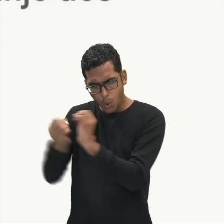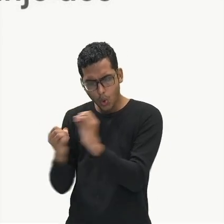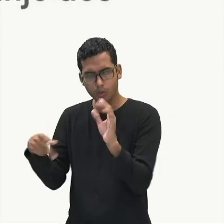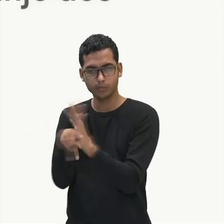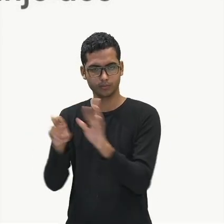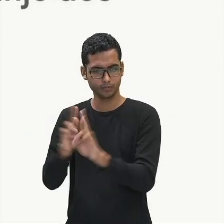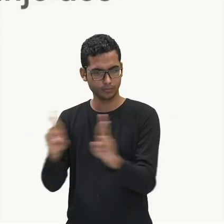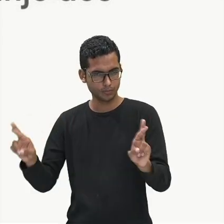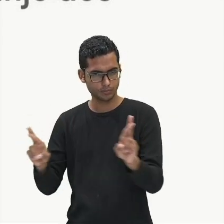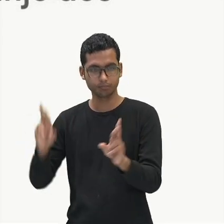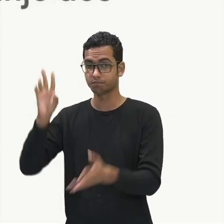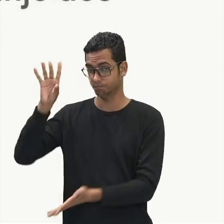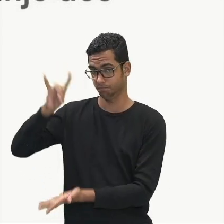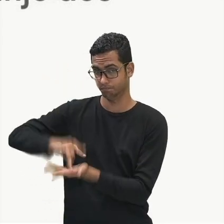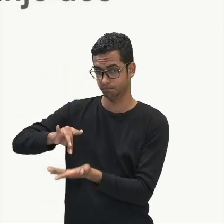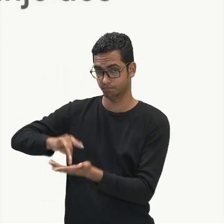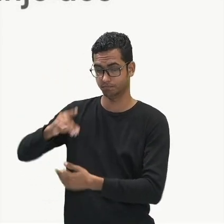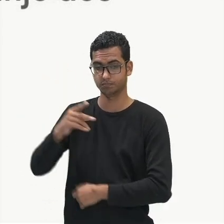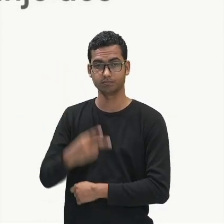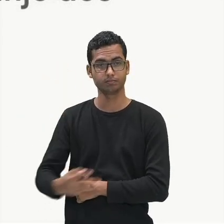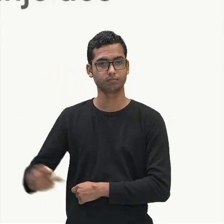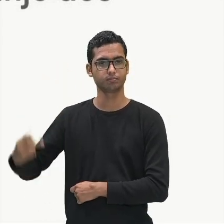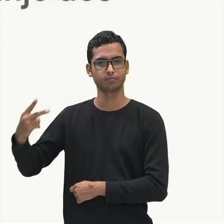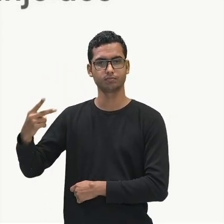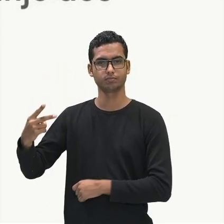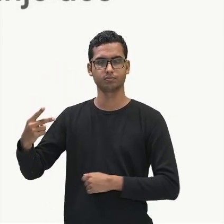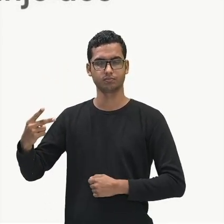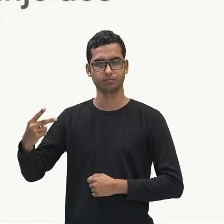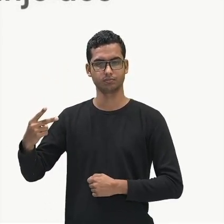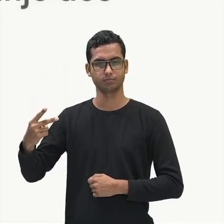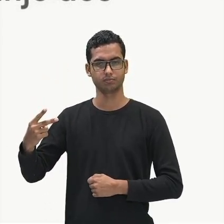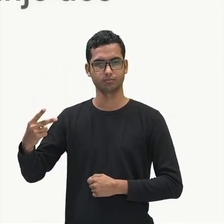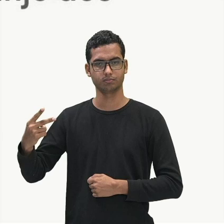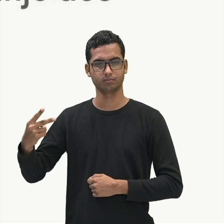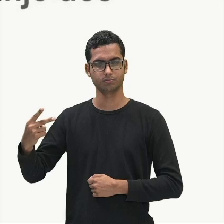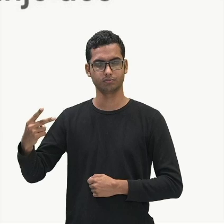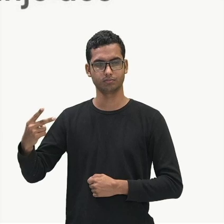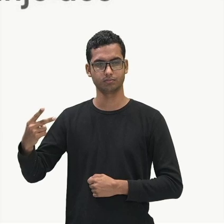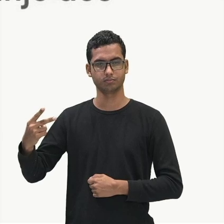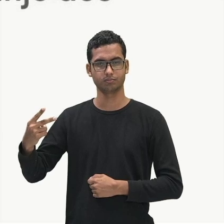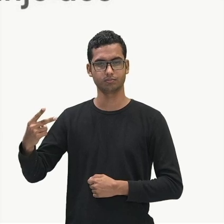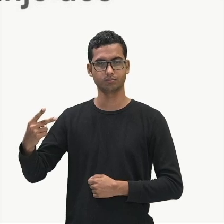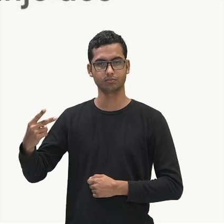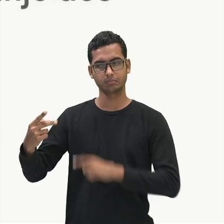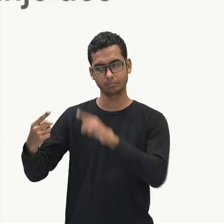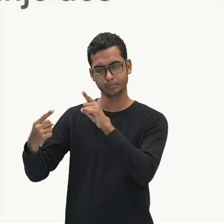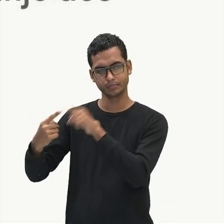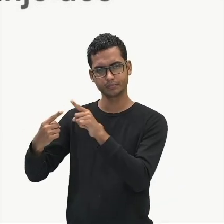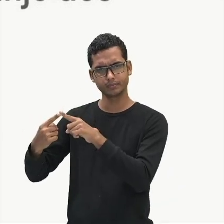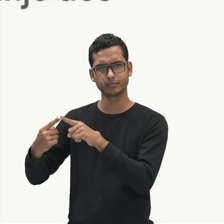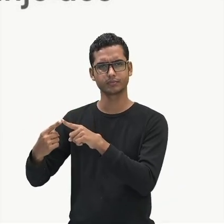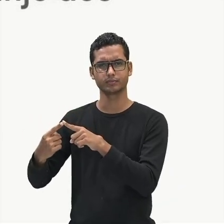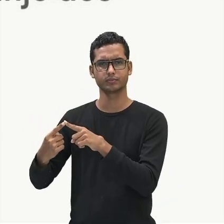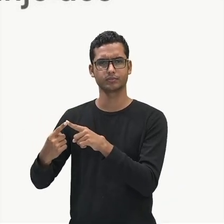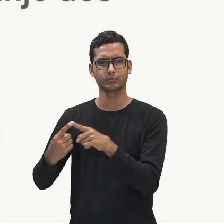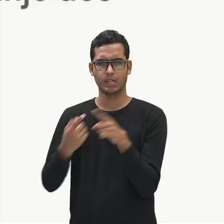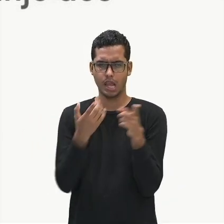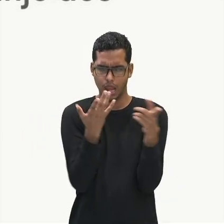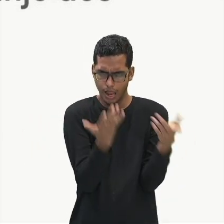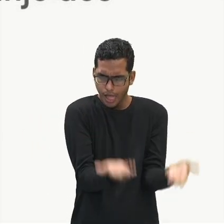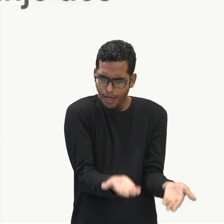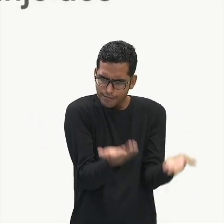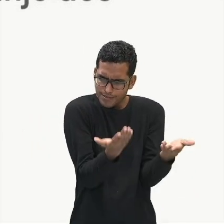reagentes, verdadeiro. E tem mais, hein? Essas colisões não tem que ser leve, não. Elas têm que